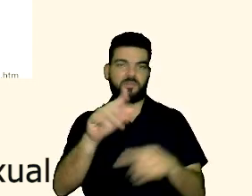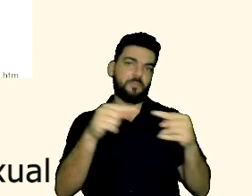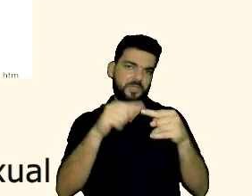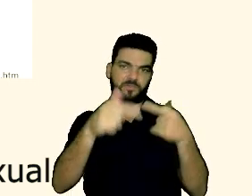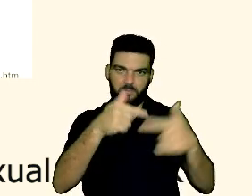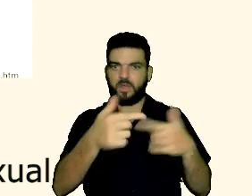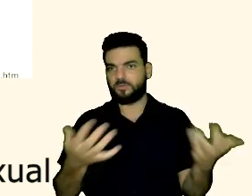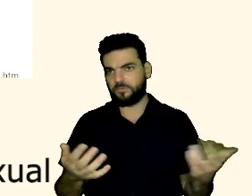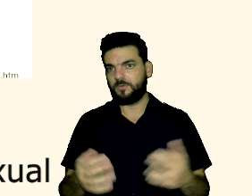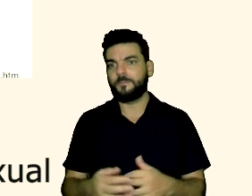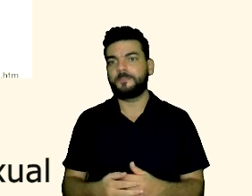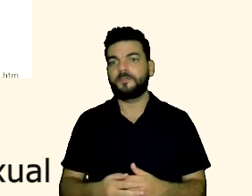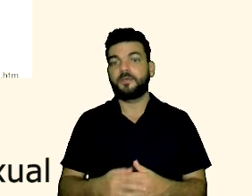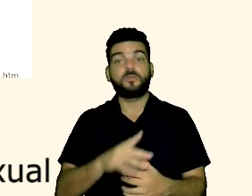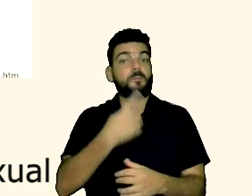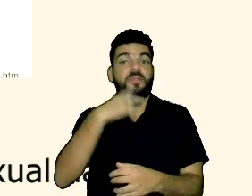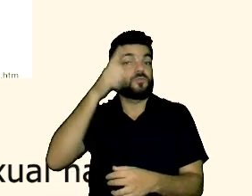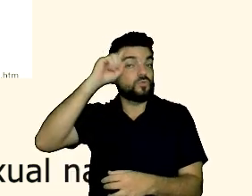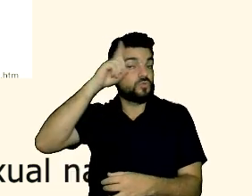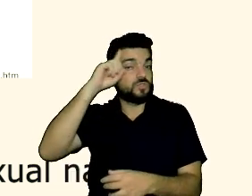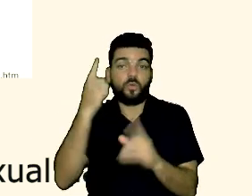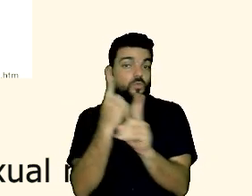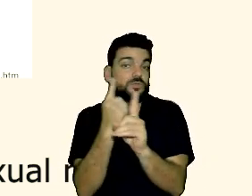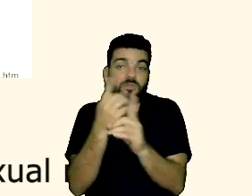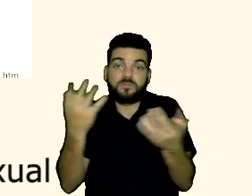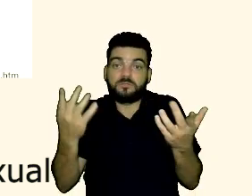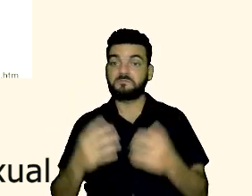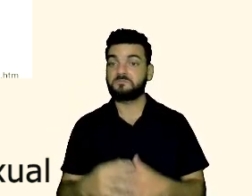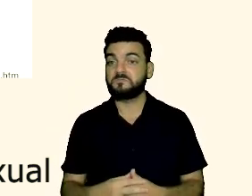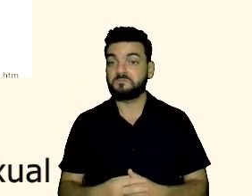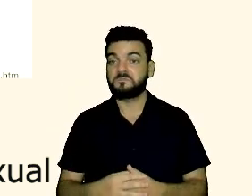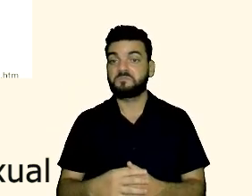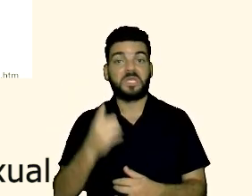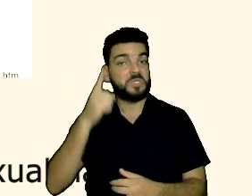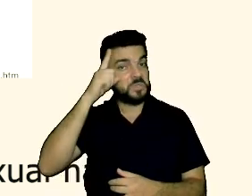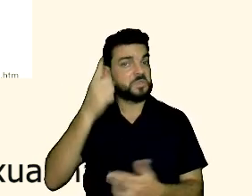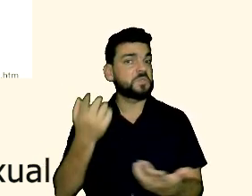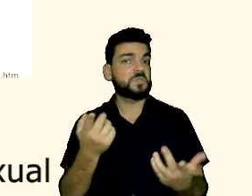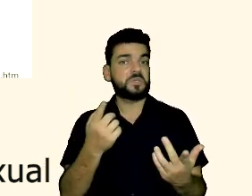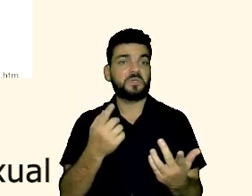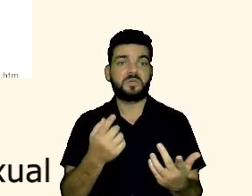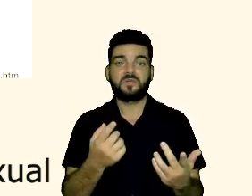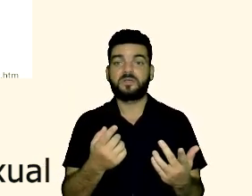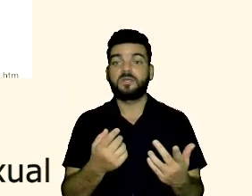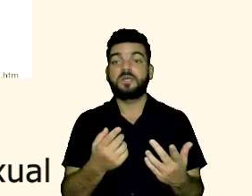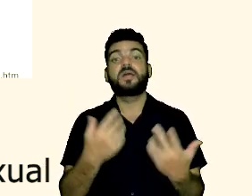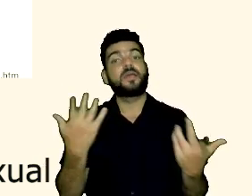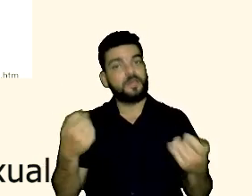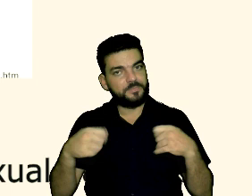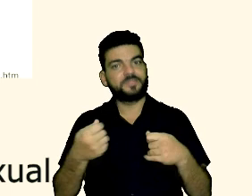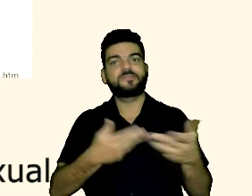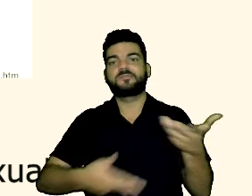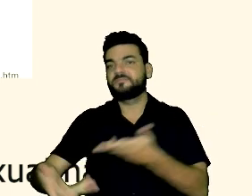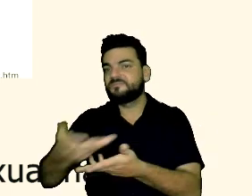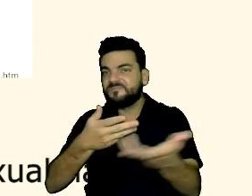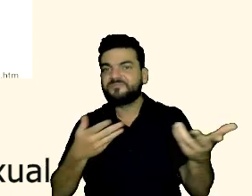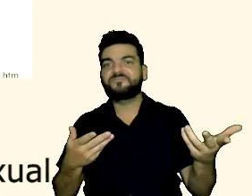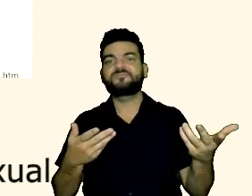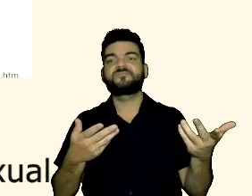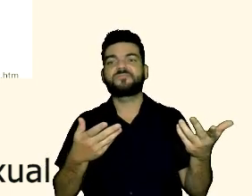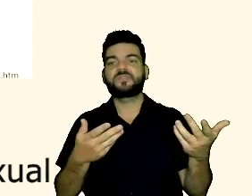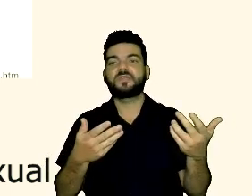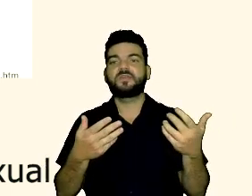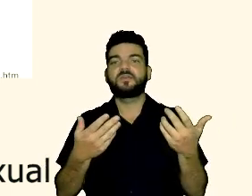sempre com aquelas pessoas e a busca pelo autoconhecimento, por explorar um pouco, semear a nossa resiliência,